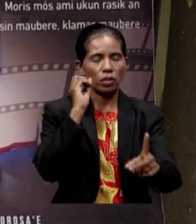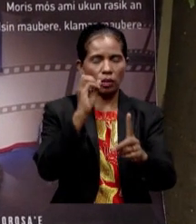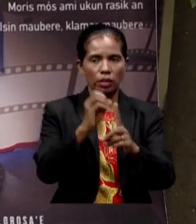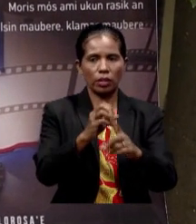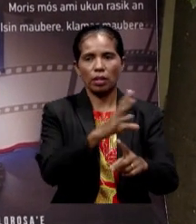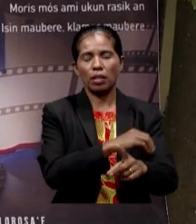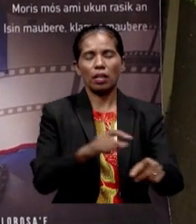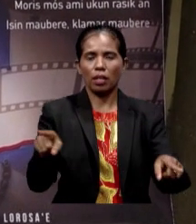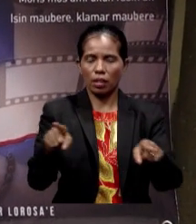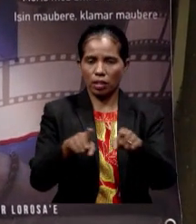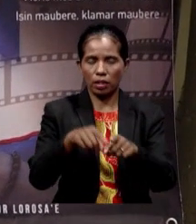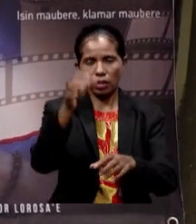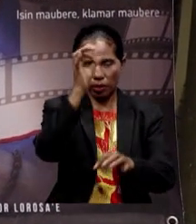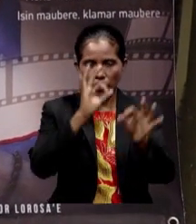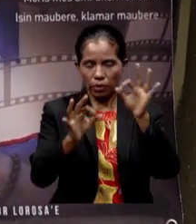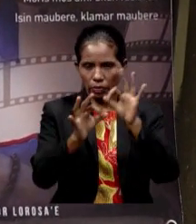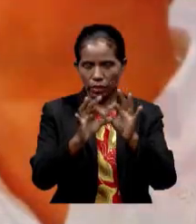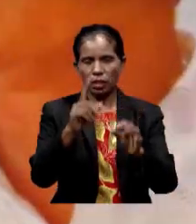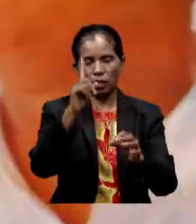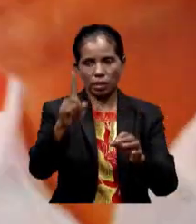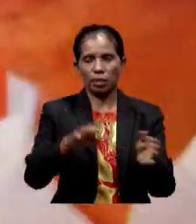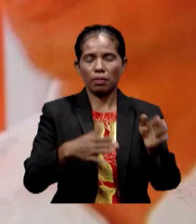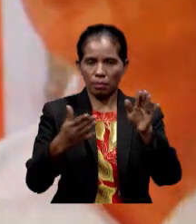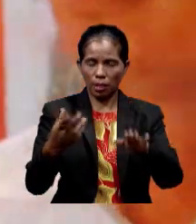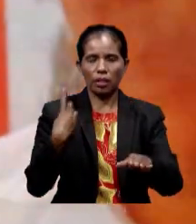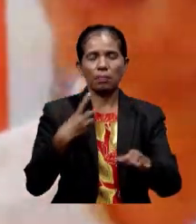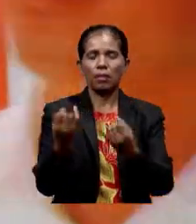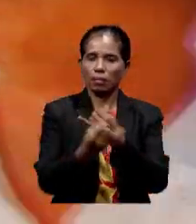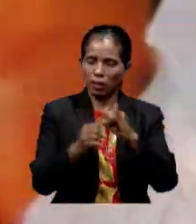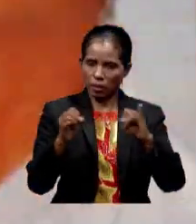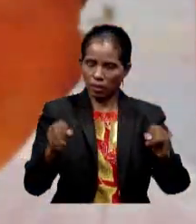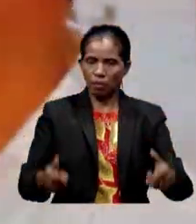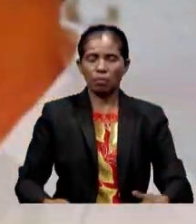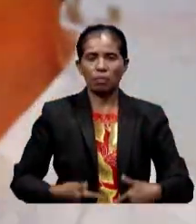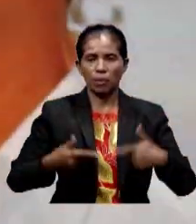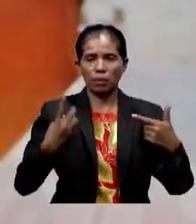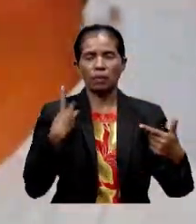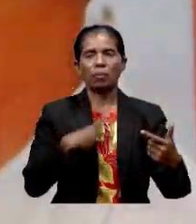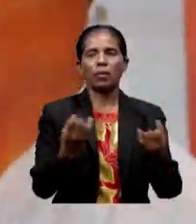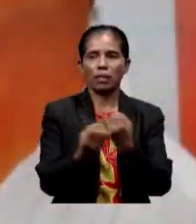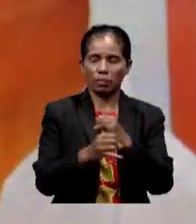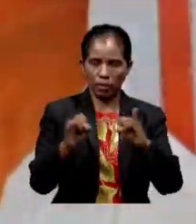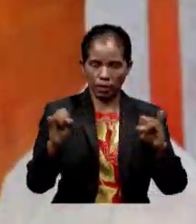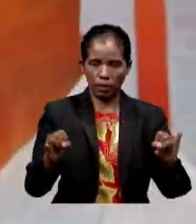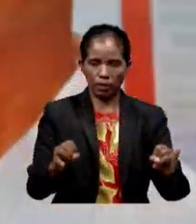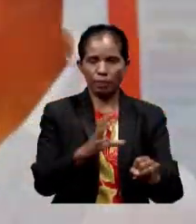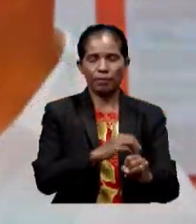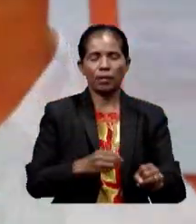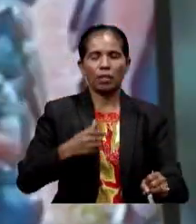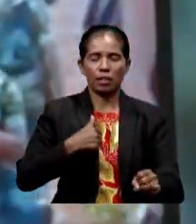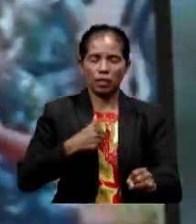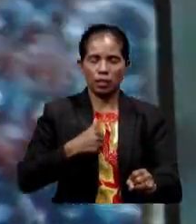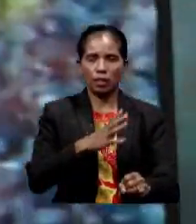luta, né, Hanesan Fier Ida Katak, Matemos Ami Ukun Rasikan, Morismos Ami Ukun Rasikan. Isin Maubere,